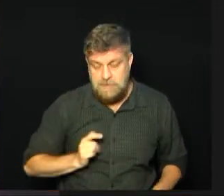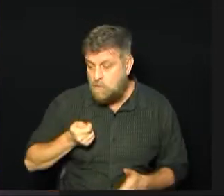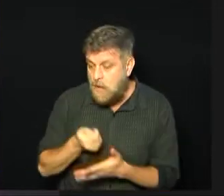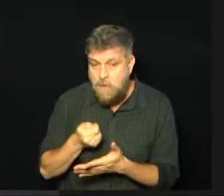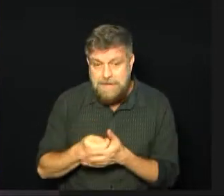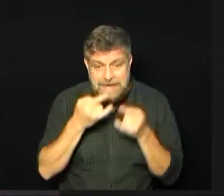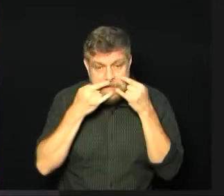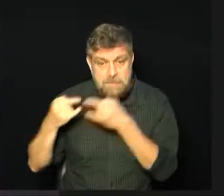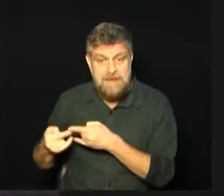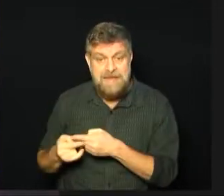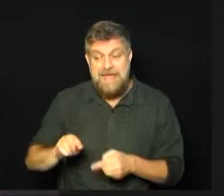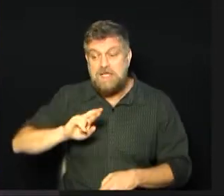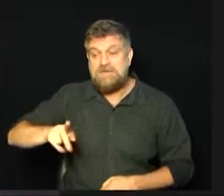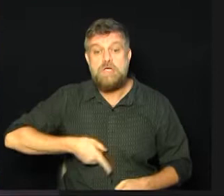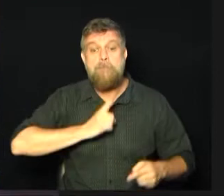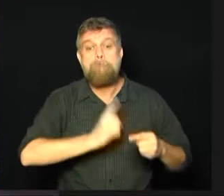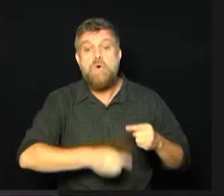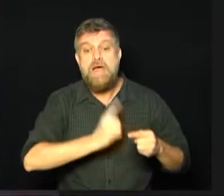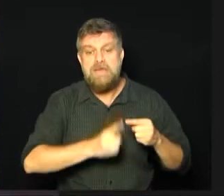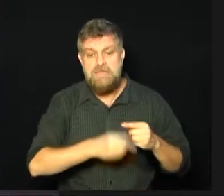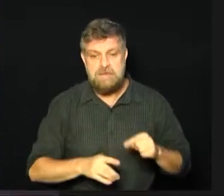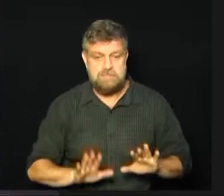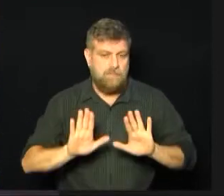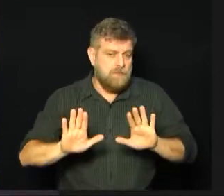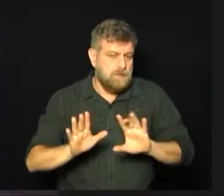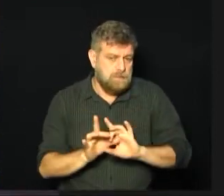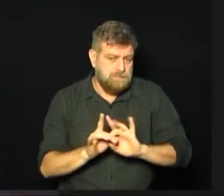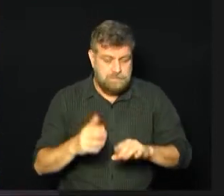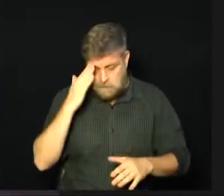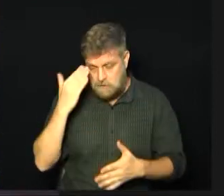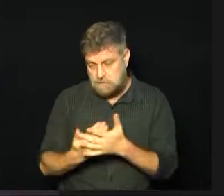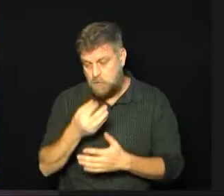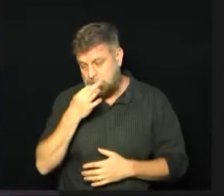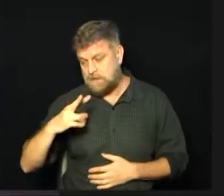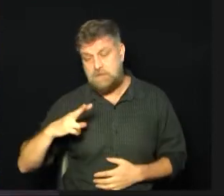é diferente da proibição. Então, eu acredito, por exemplo, que